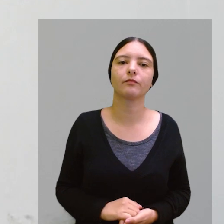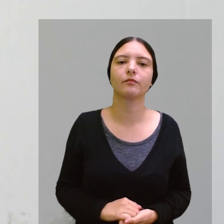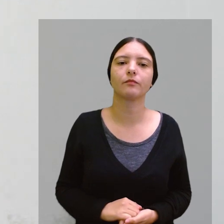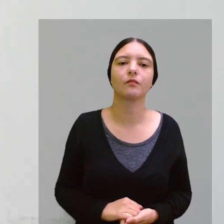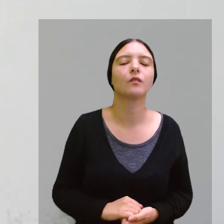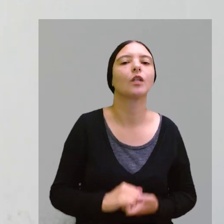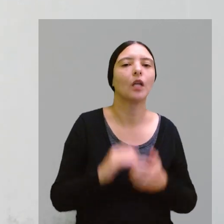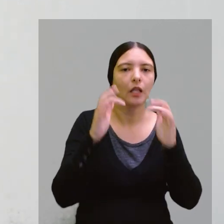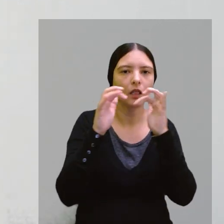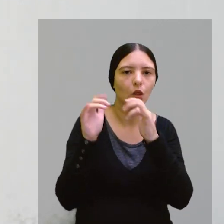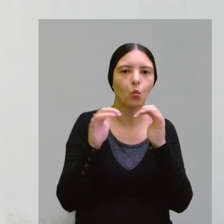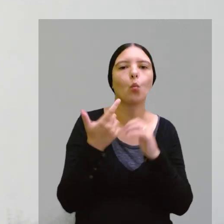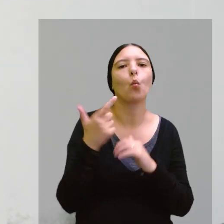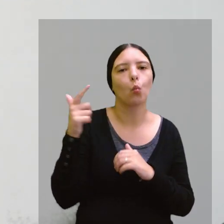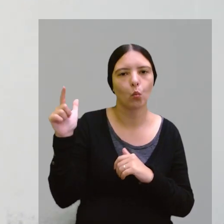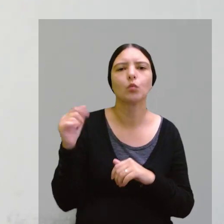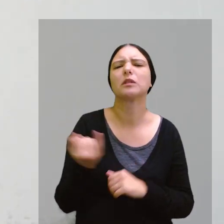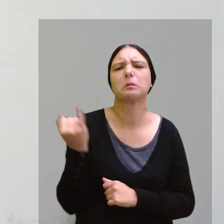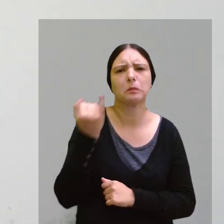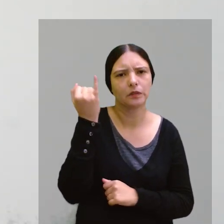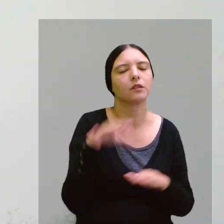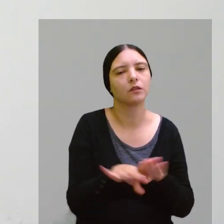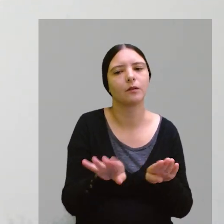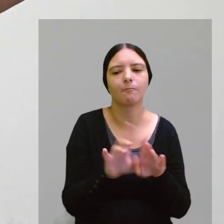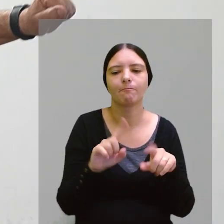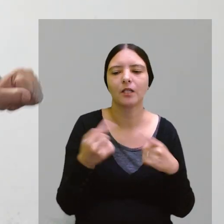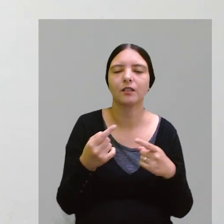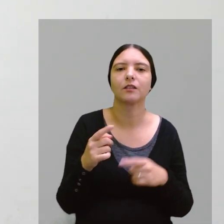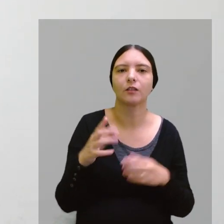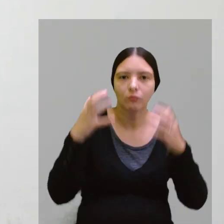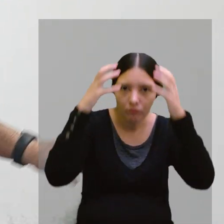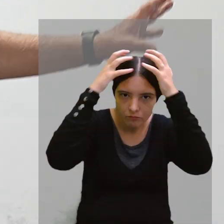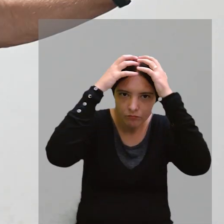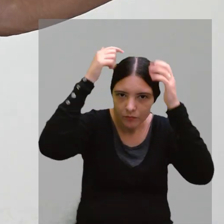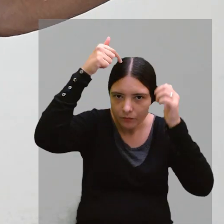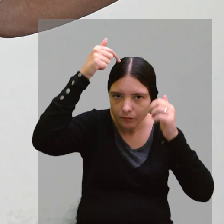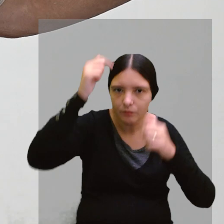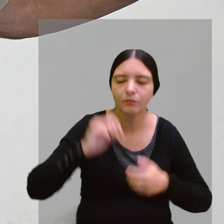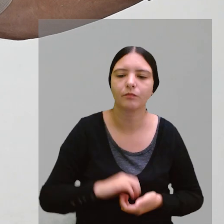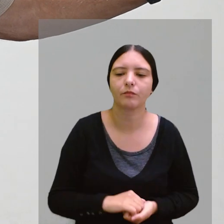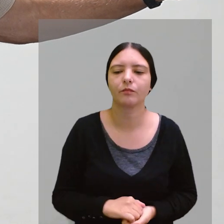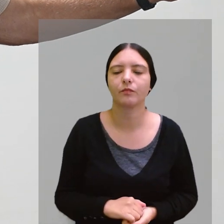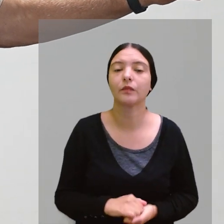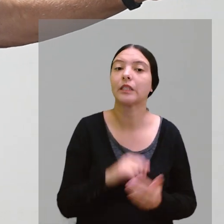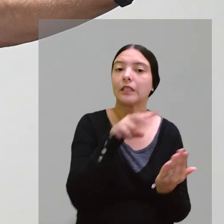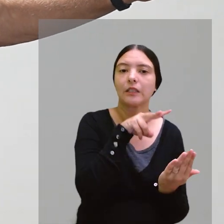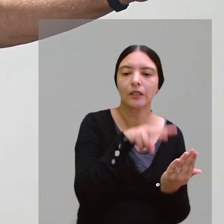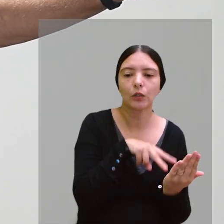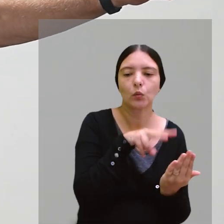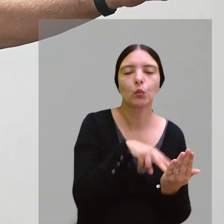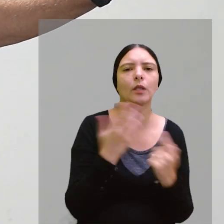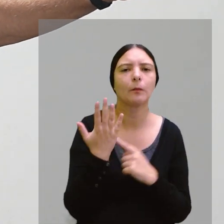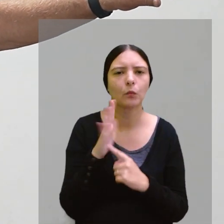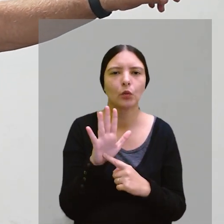Existem outras partes do cérebro que também são importantes, mas é importante que a gente fique aqui nessa coisa. A leitura redefine